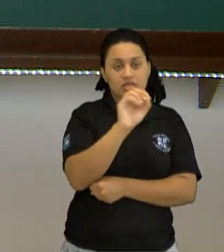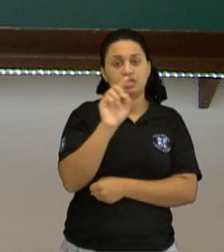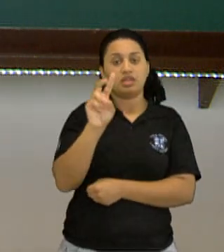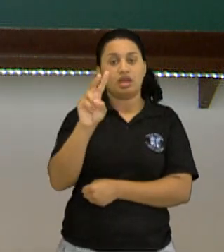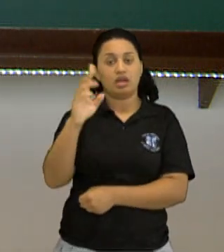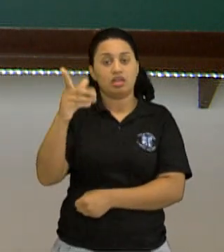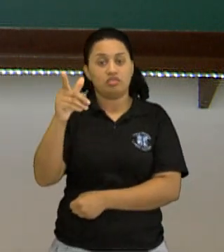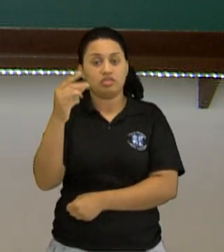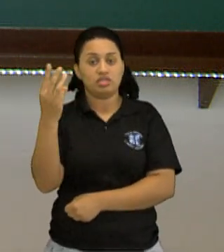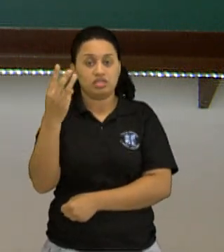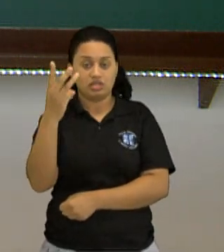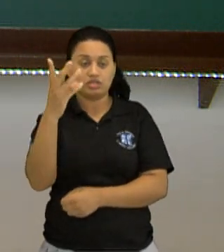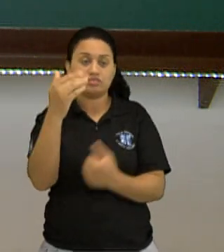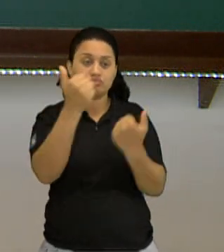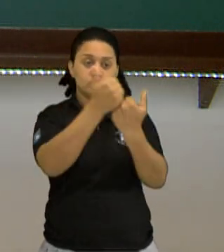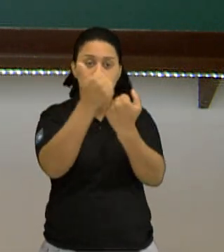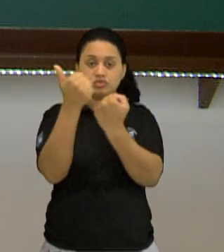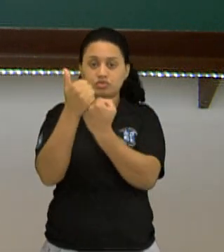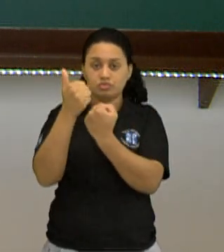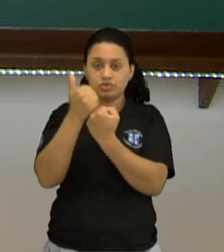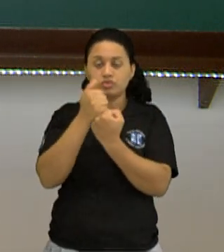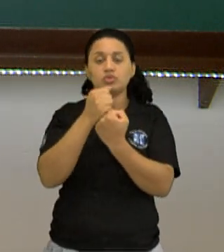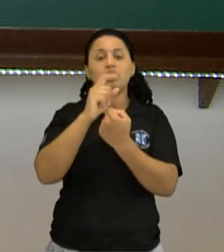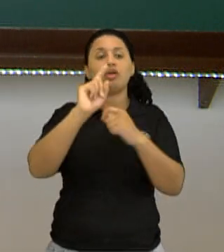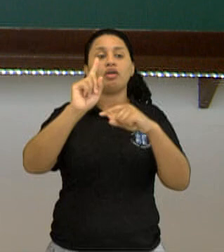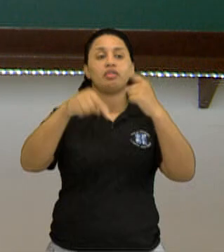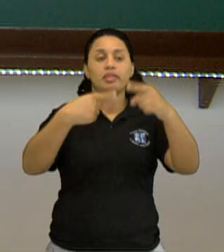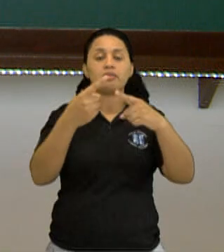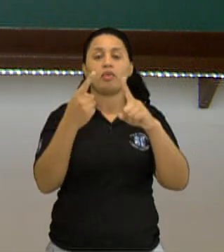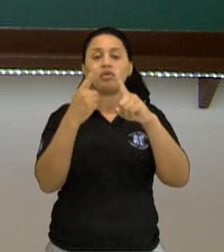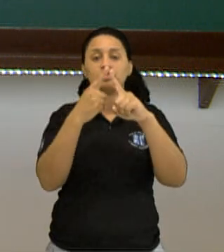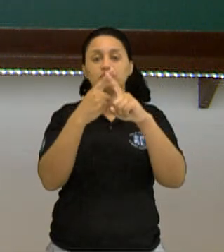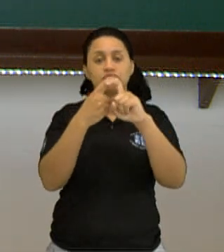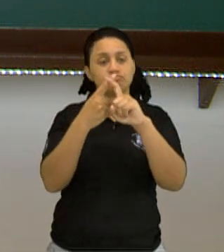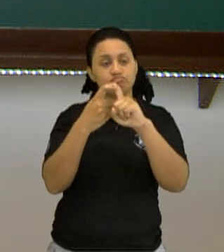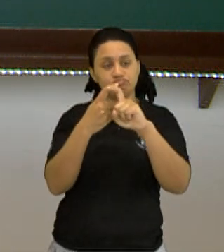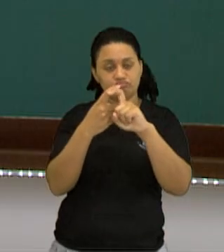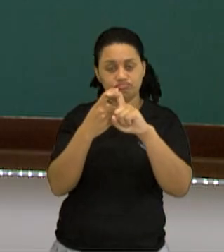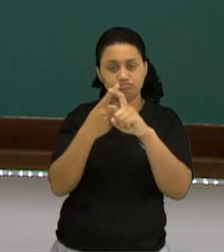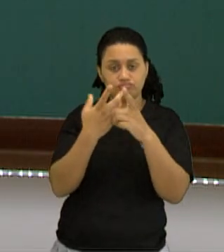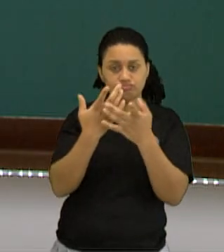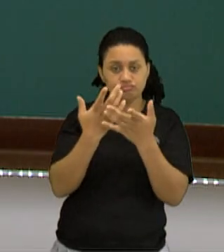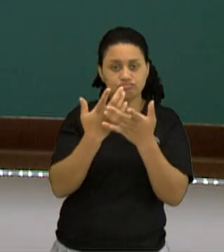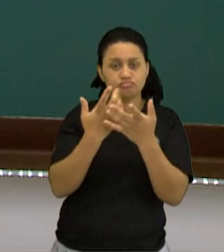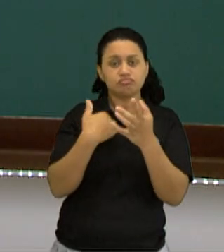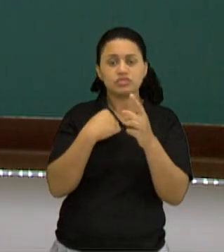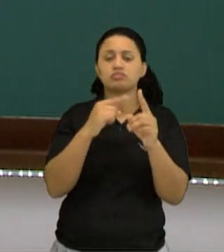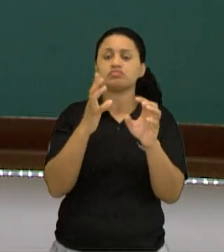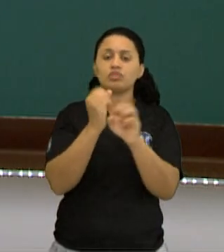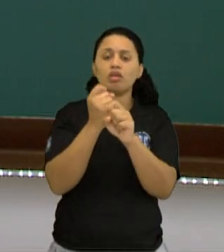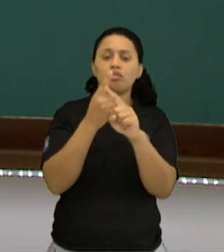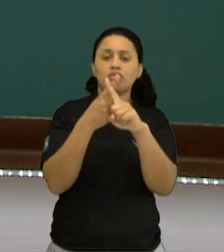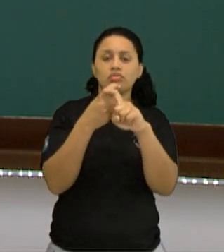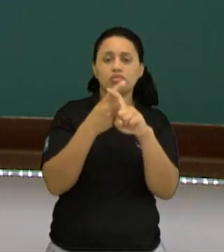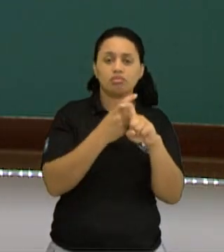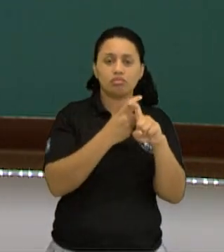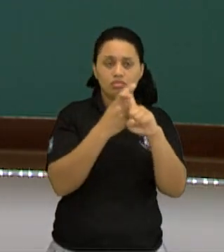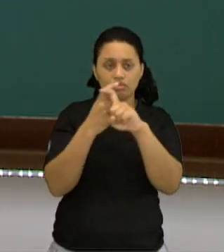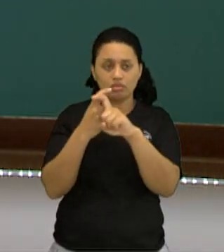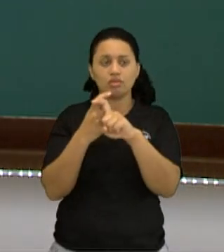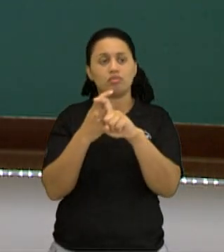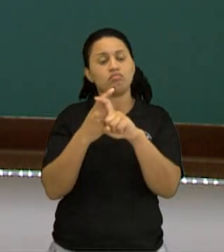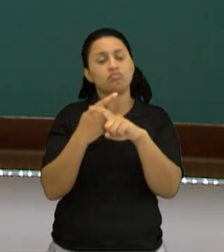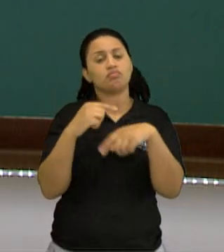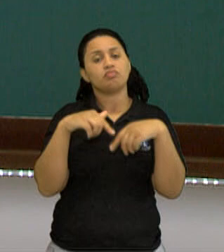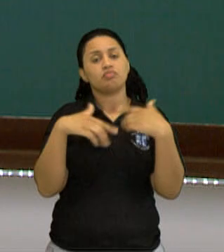quantidade de movimento do mentor vai ser igual a 80 vezes 3. e a quantidade de movimento do